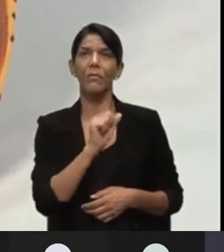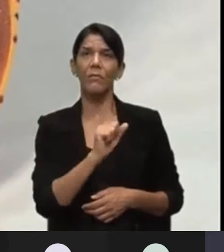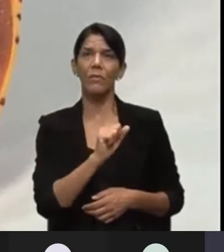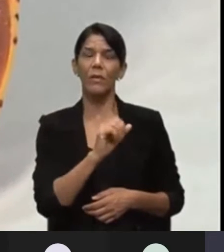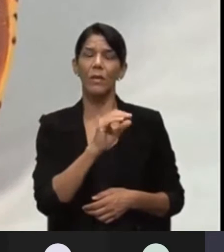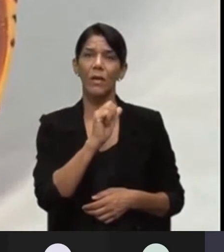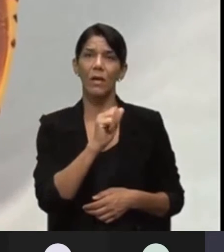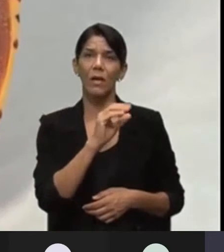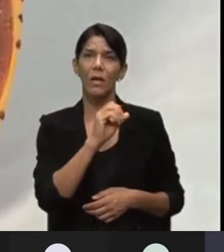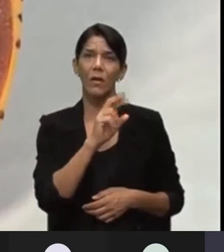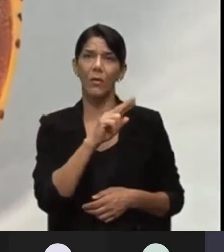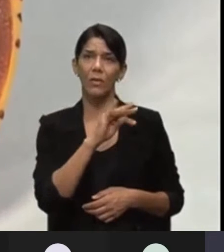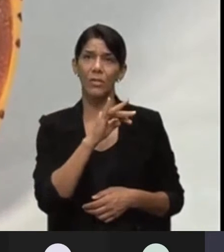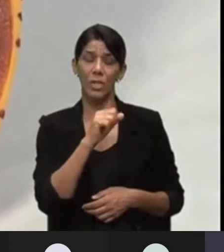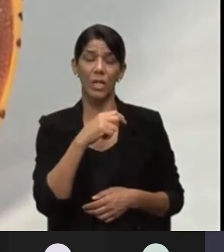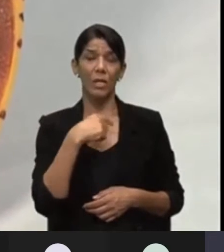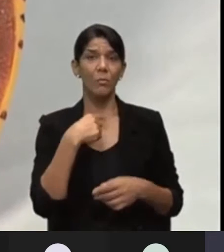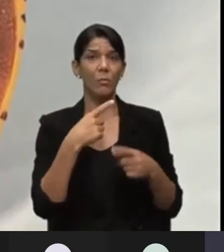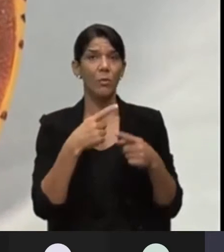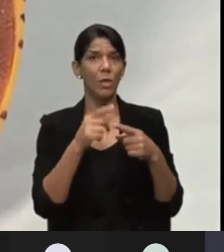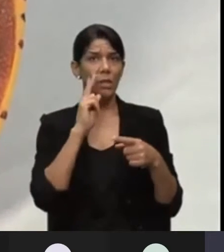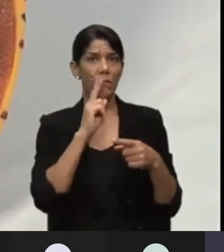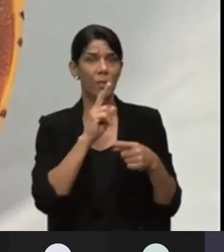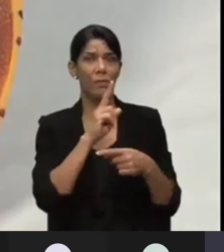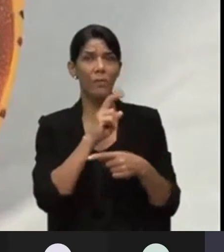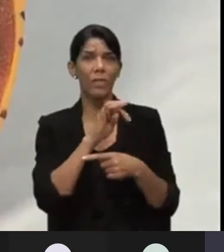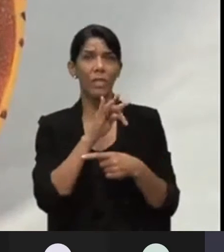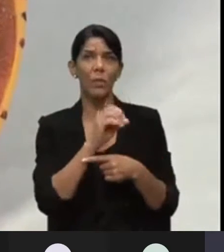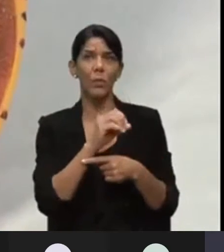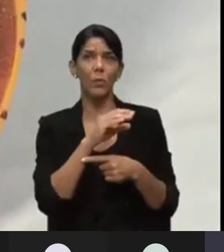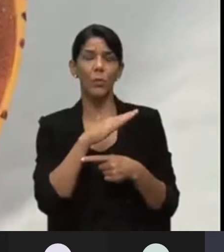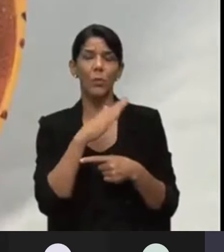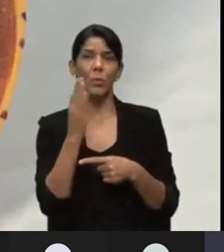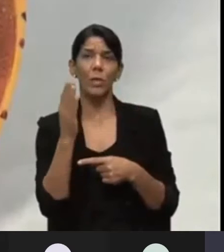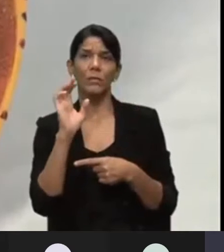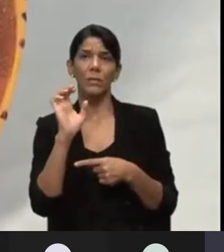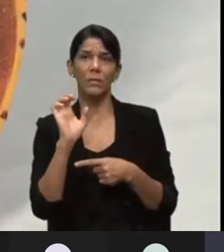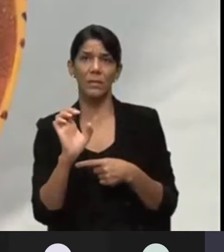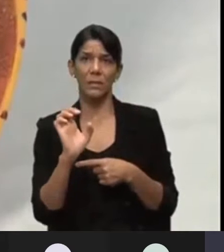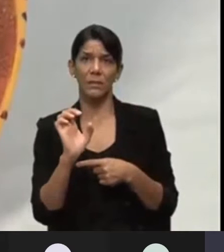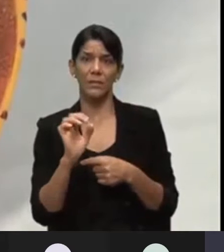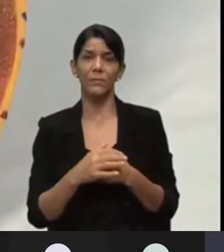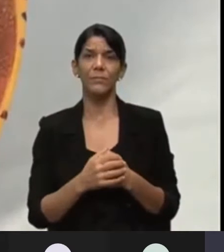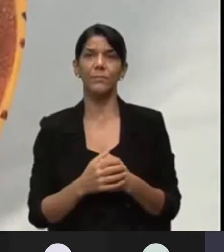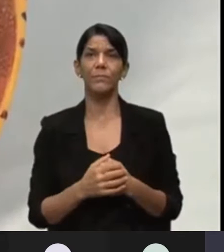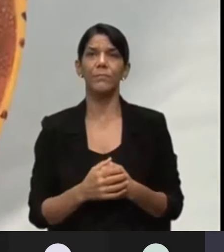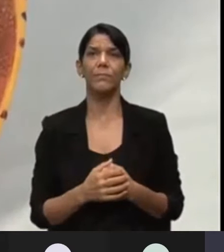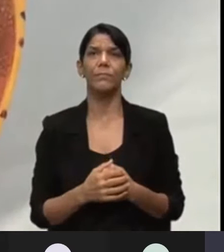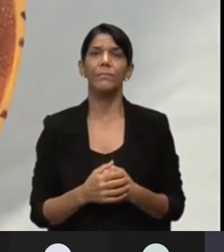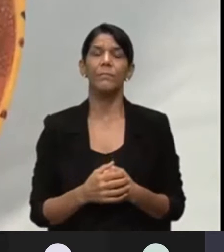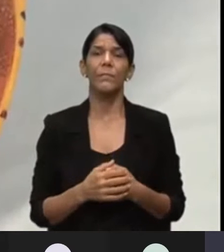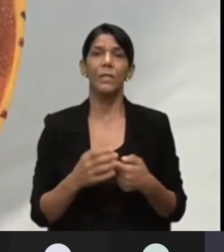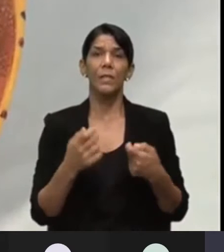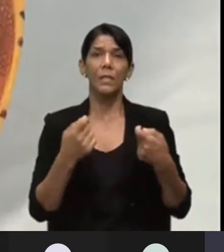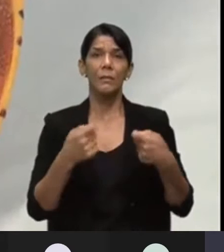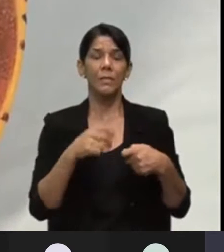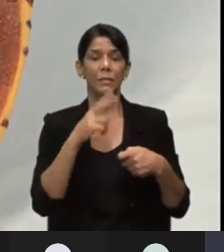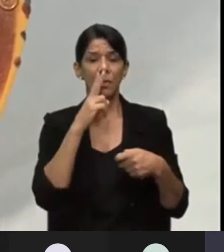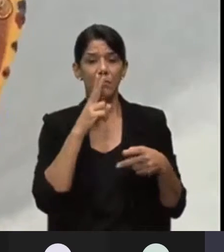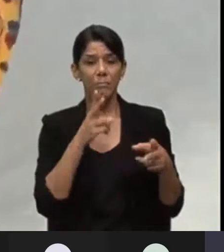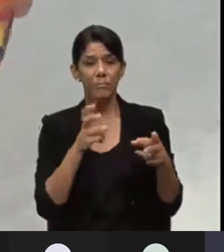válvula aórtica, tá? Porque nós estamos aí no ventrículo esquerdo, ok? Então, essas estruturas precisam